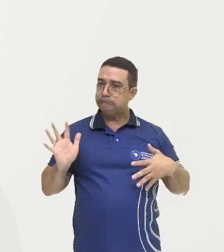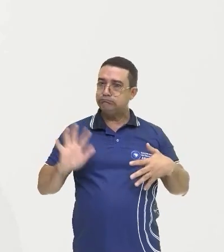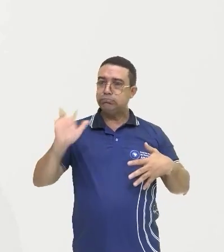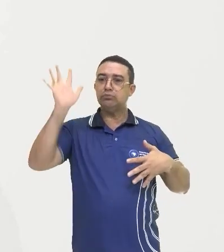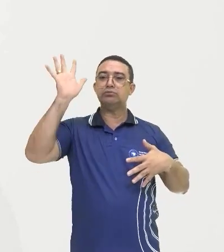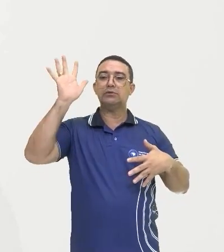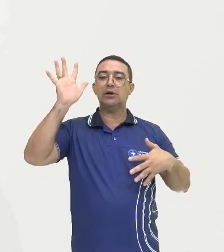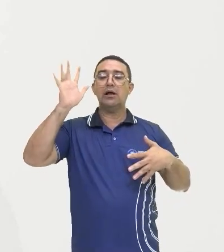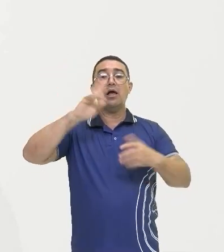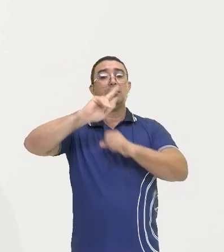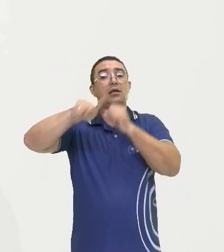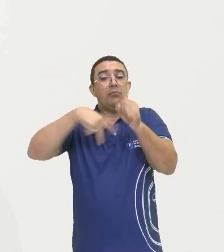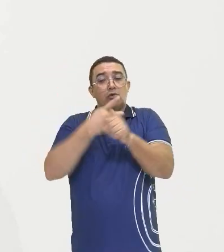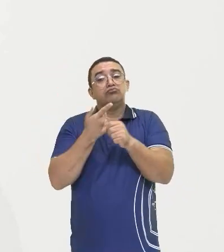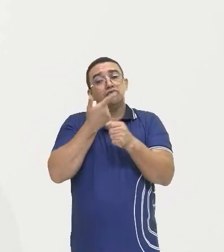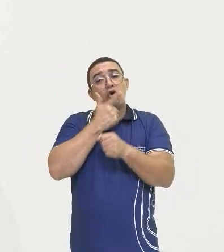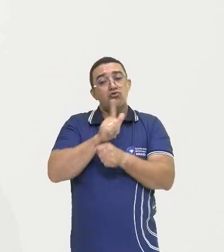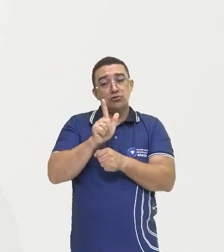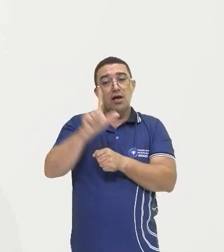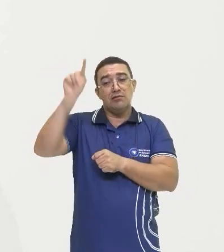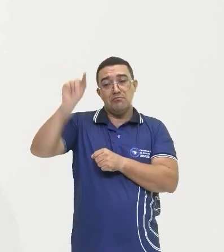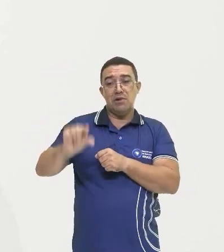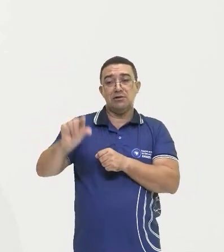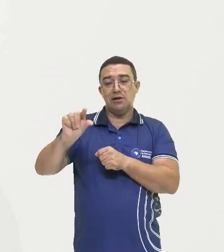Porque a gente vai ter